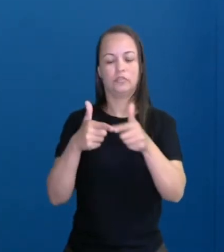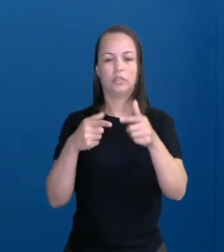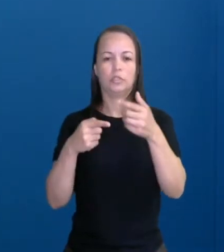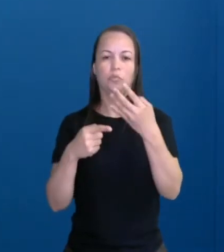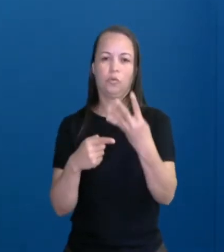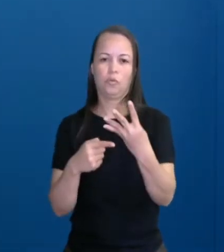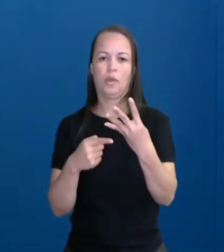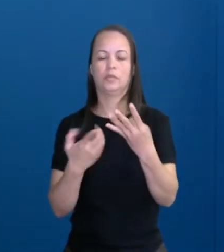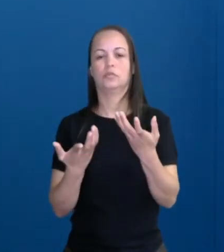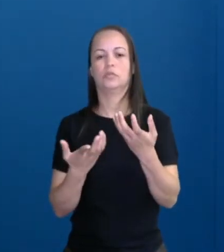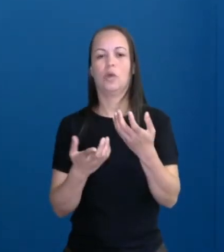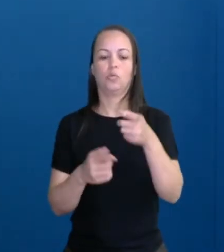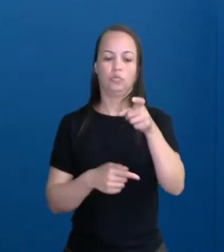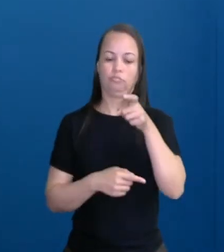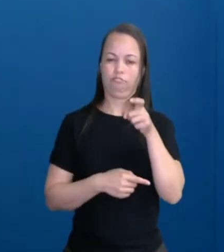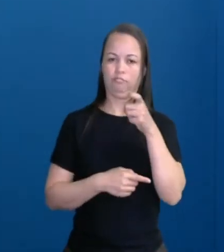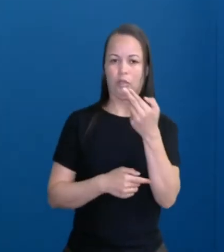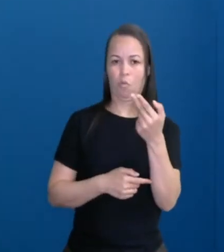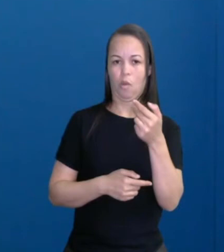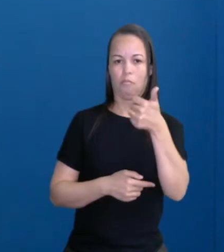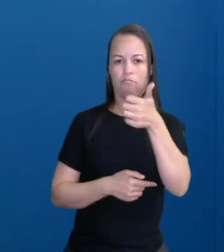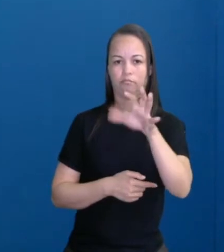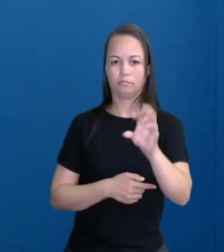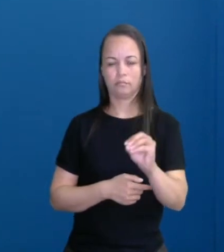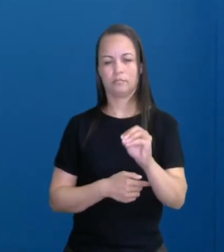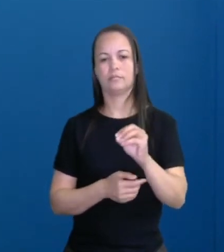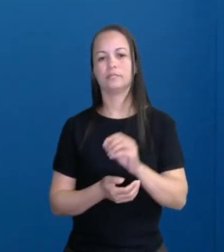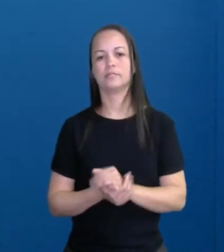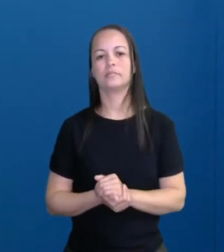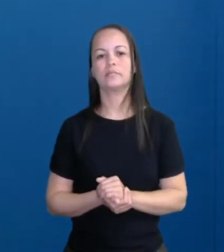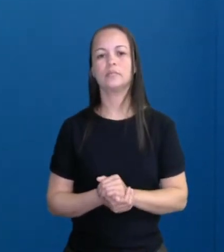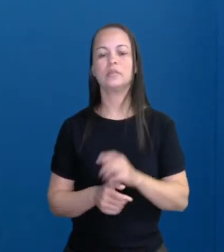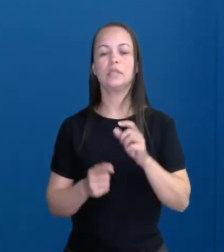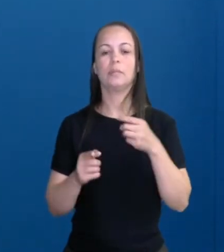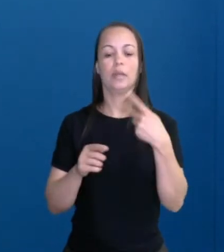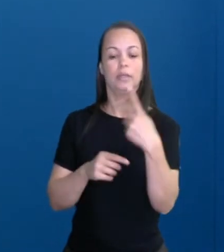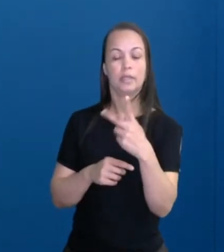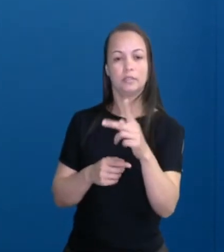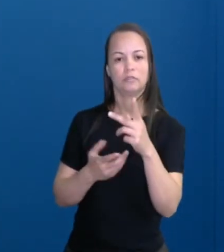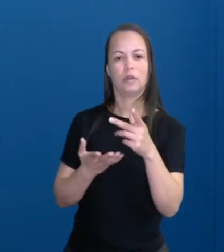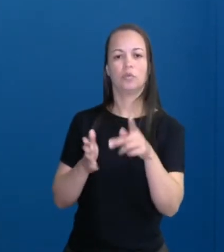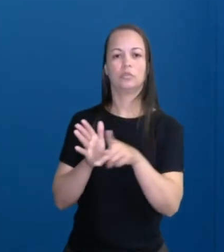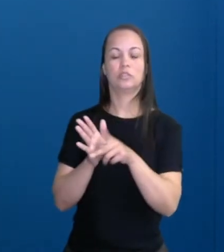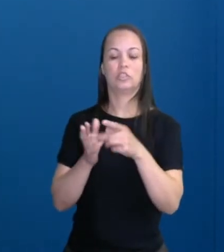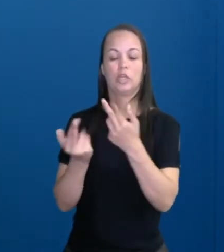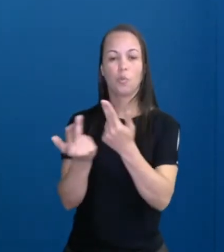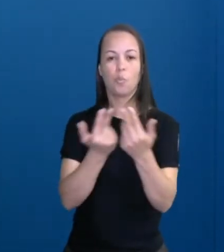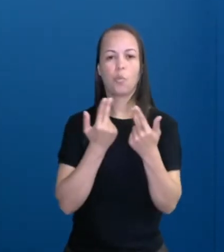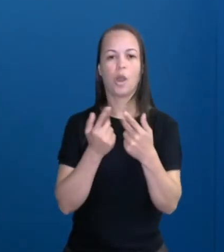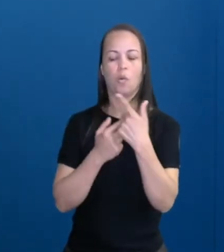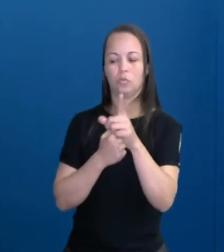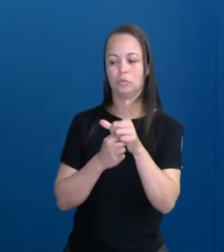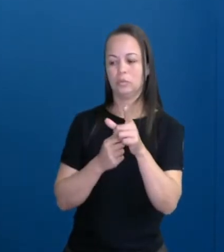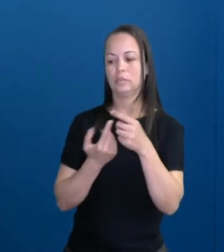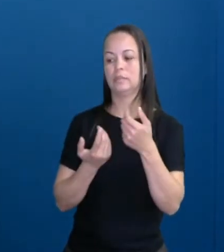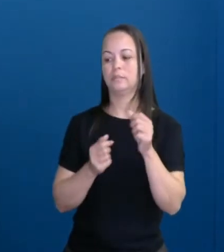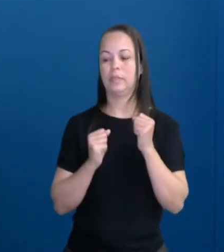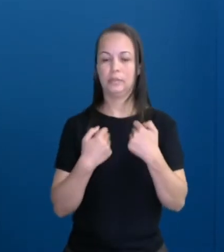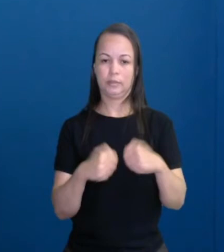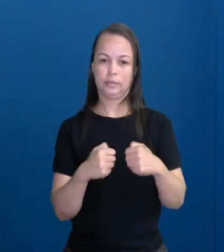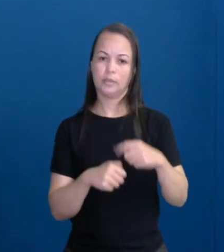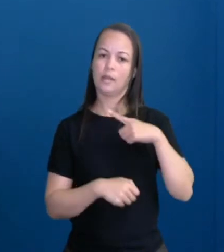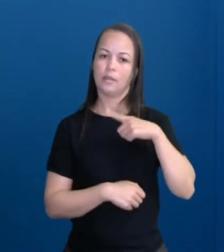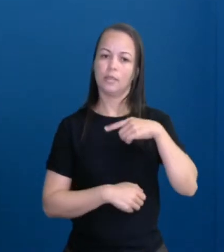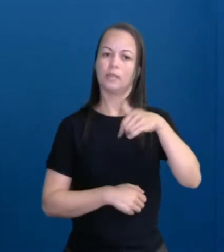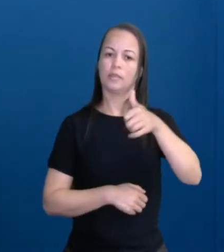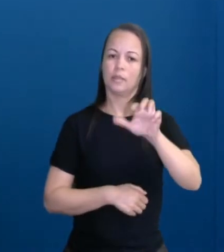dá 10. Para que esses valores sejam diretamente proporcionais ao de cá, o primeiro valor tem que ser 10. A